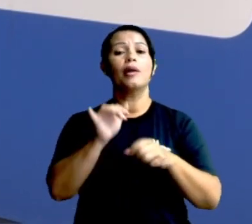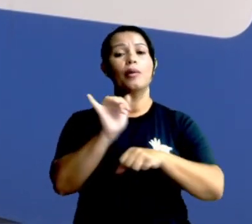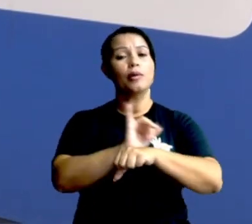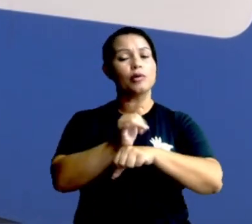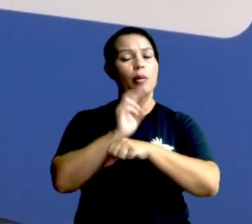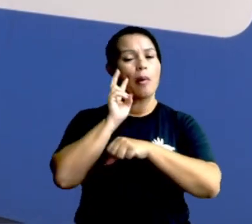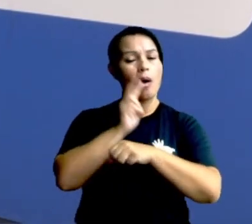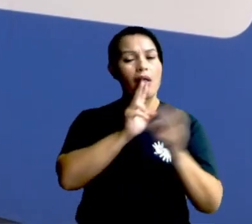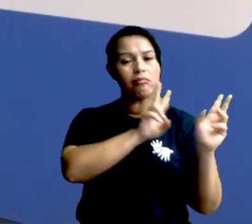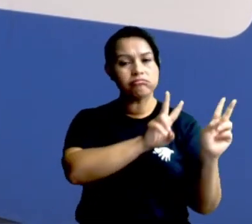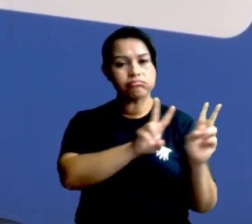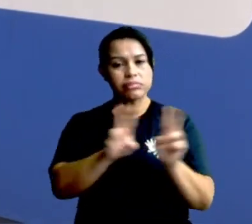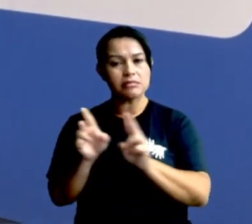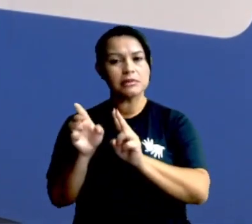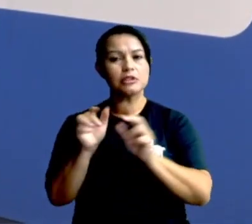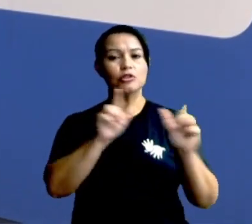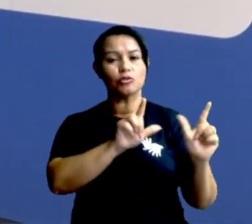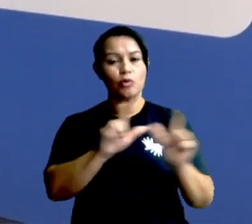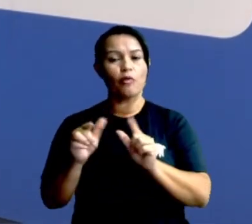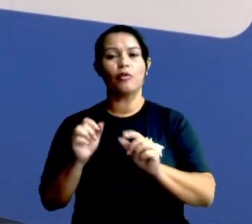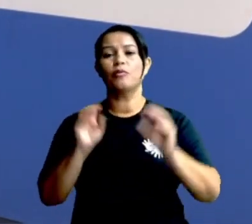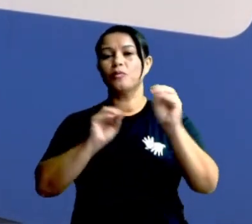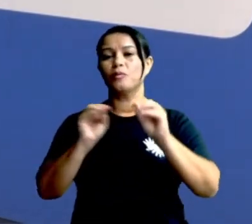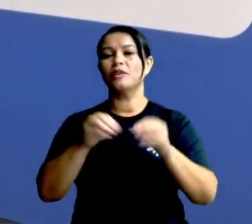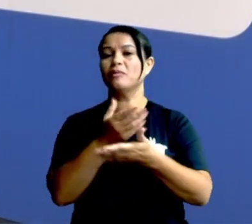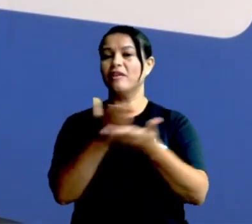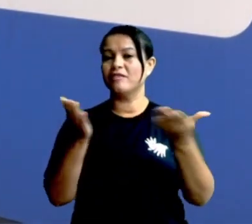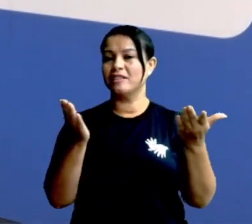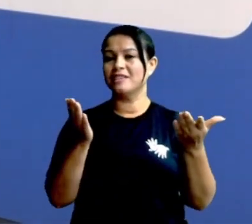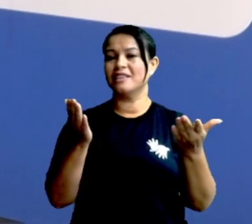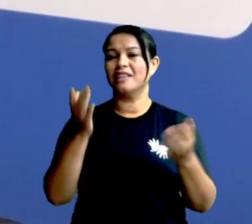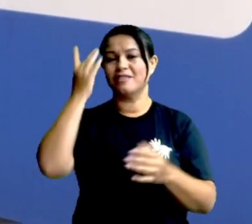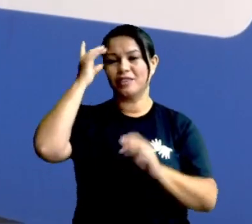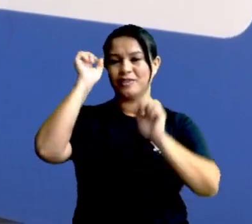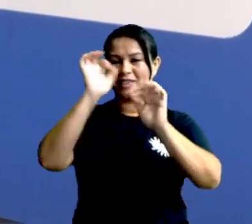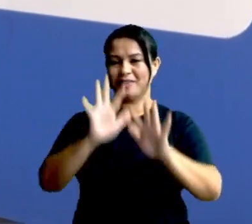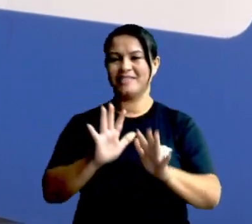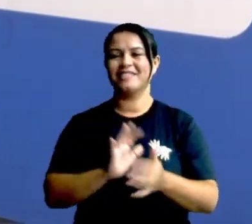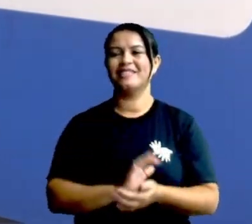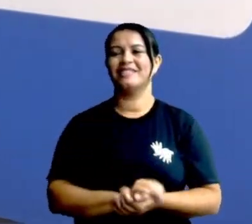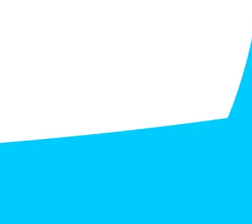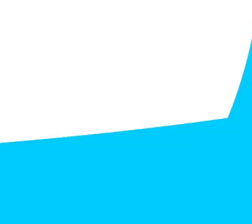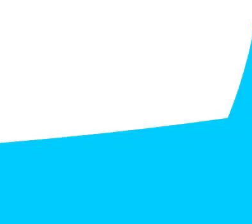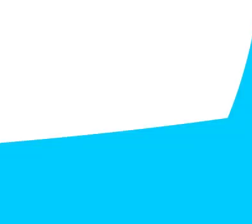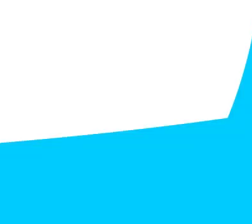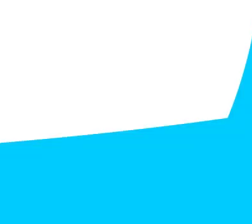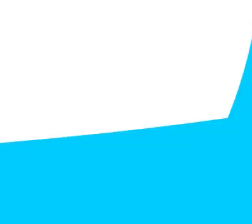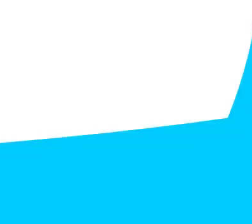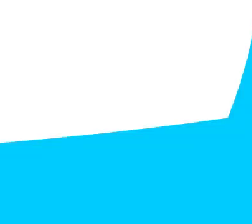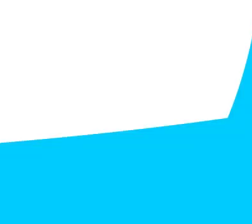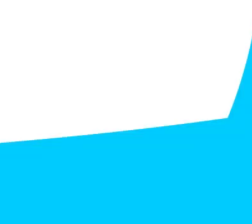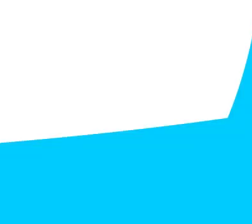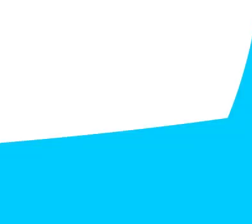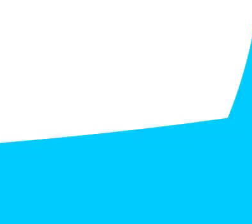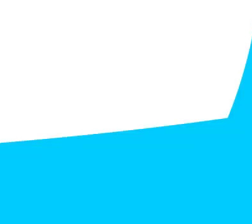e acompanhar novamente, tá certo? Beijos para vocês e fiquem com Deus.